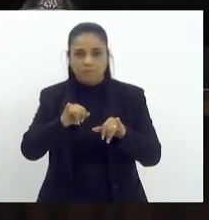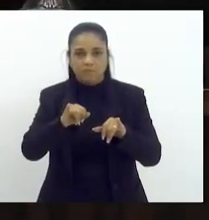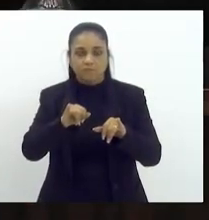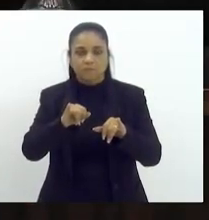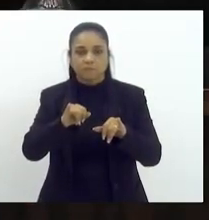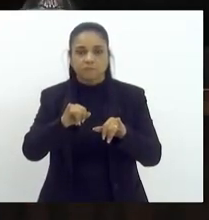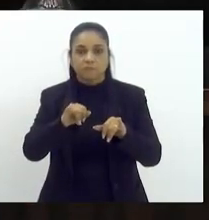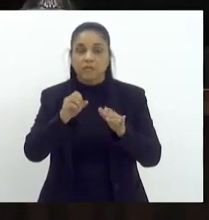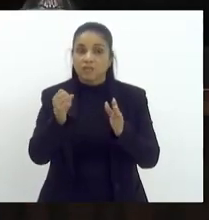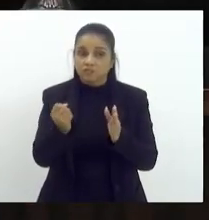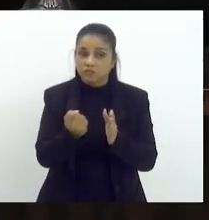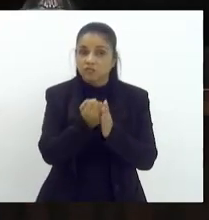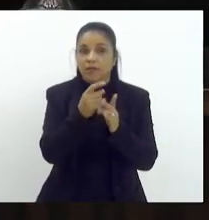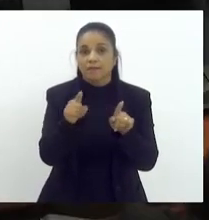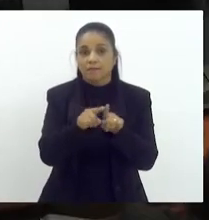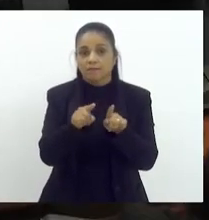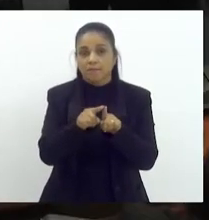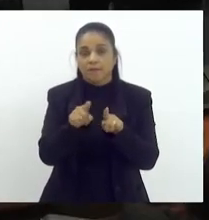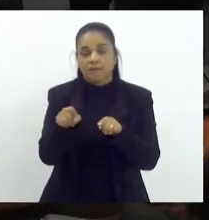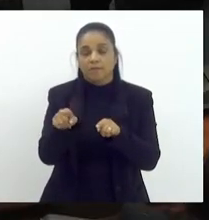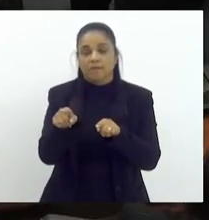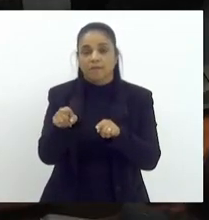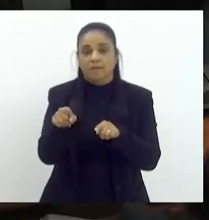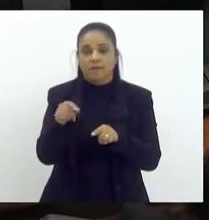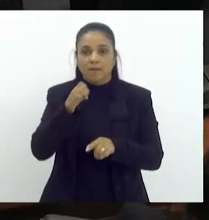ainda tem um destaque da deputada Érica